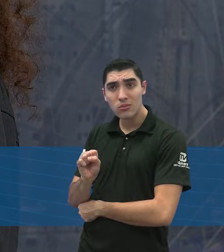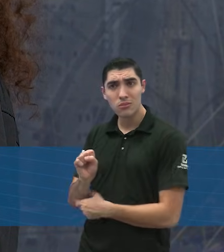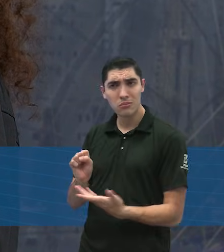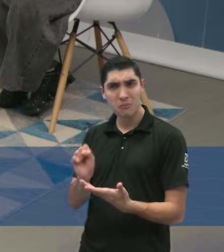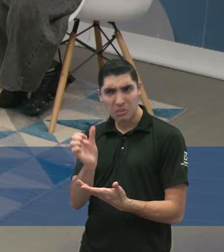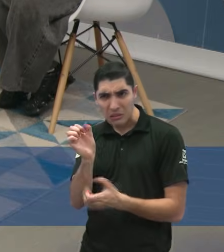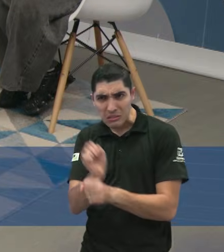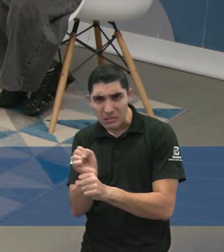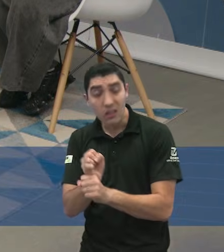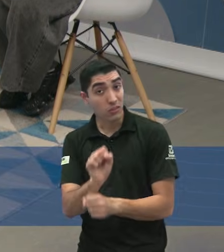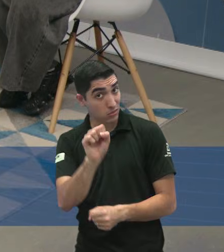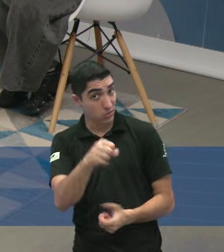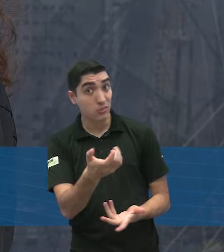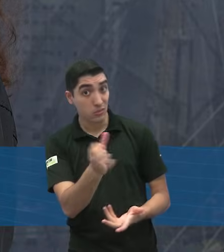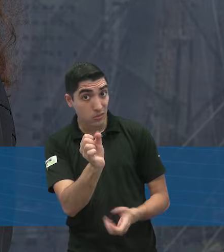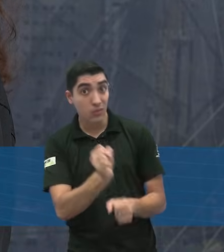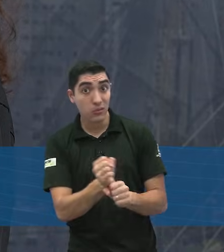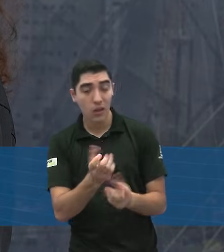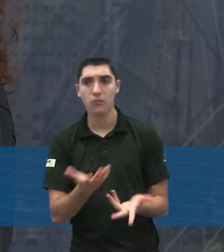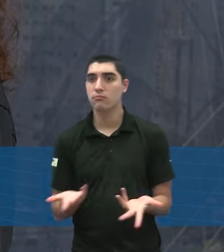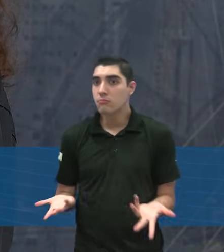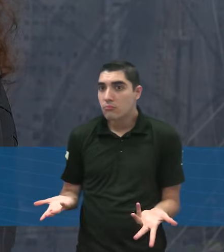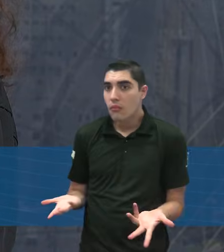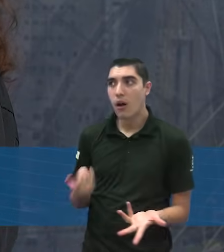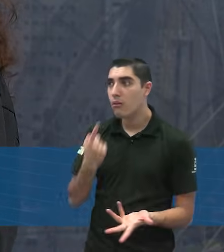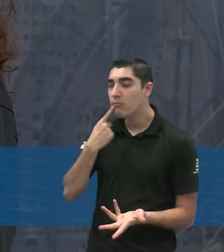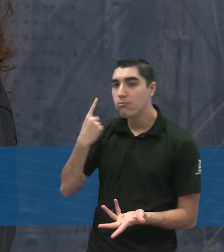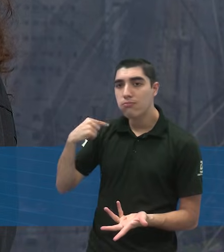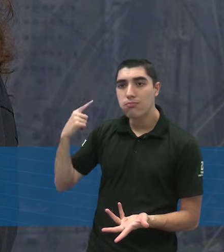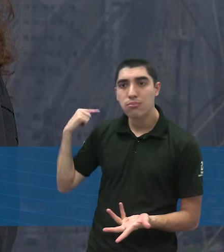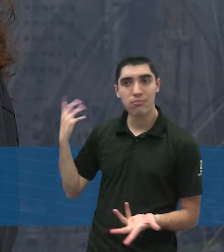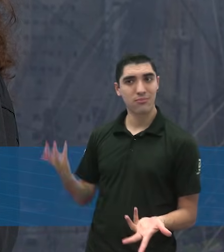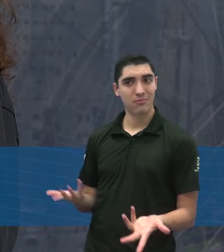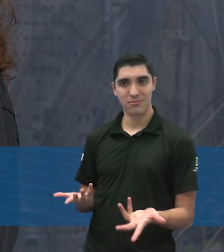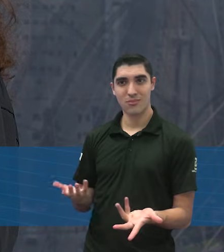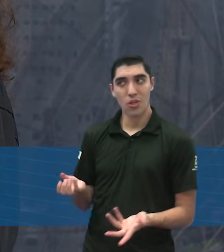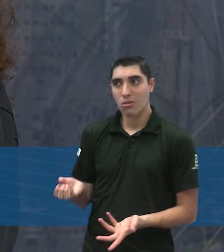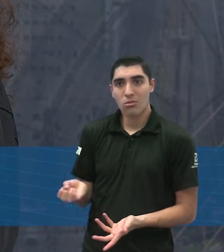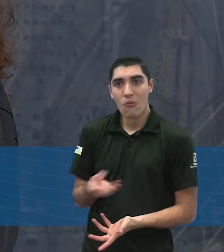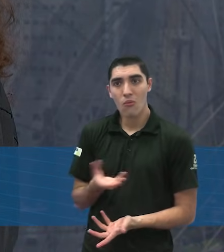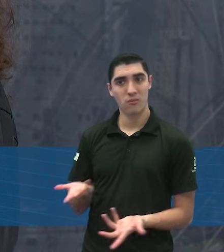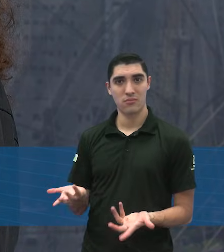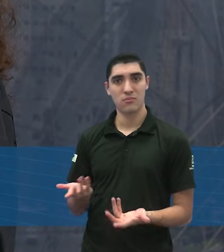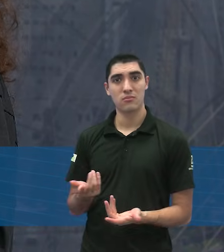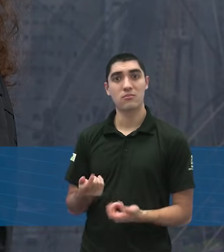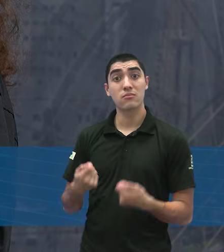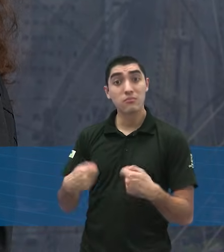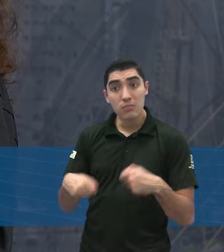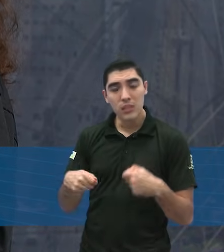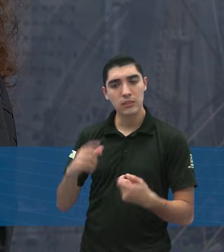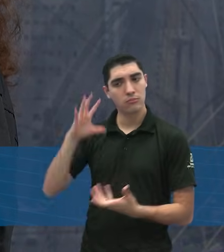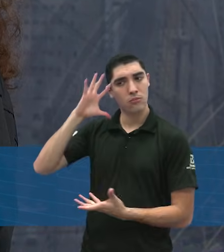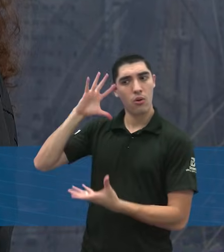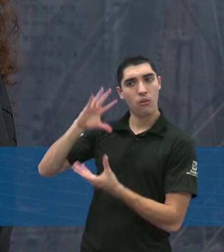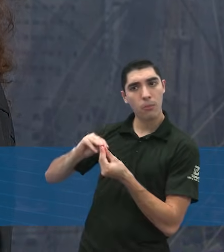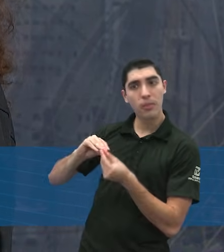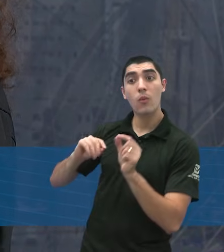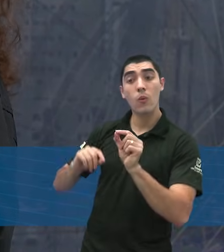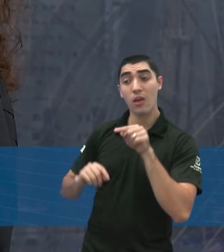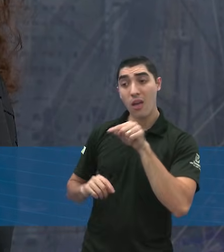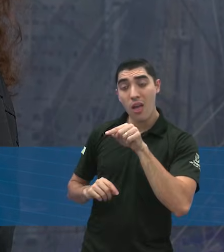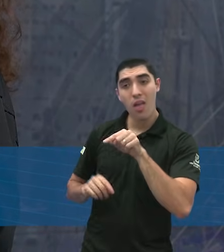6 anos? Então, é realmente recente. É algo que a gente precisa realmente entender, que são